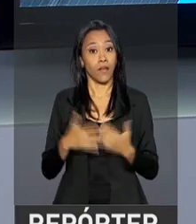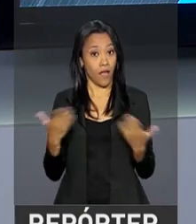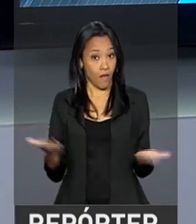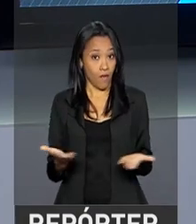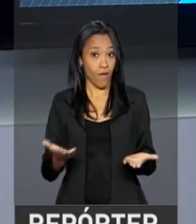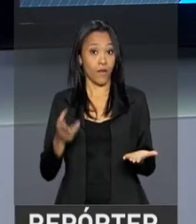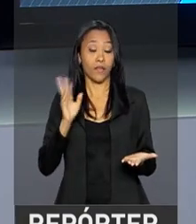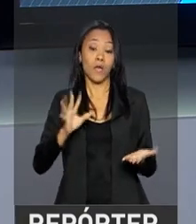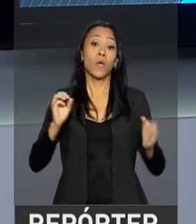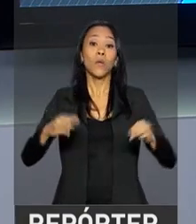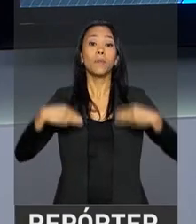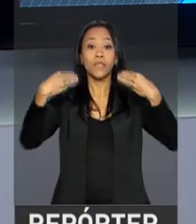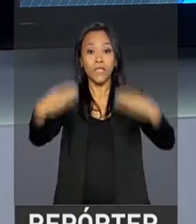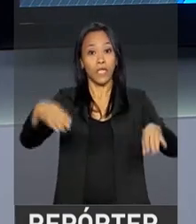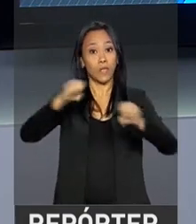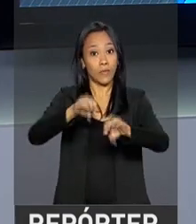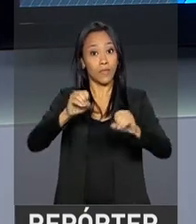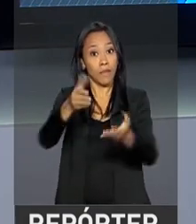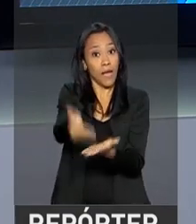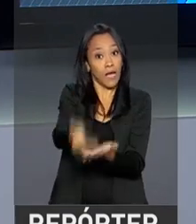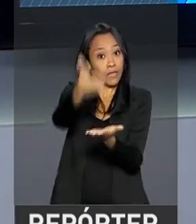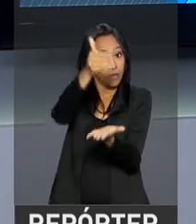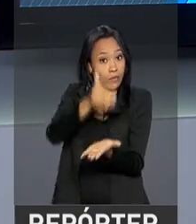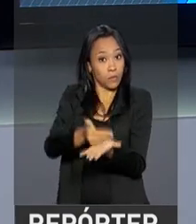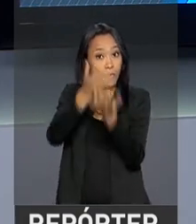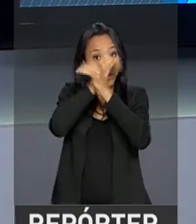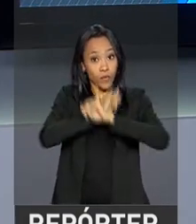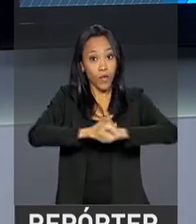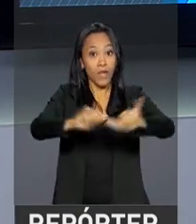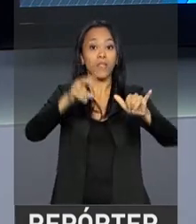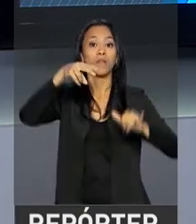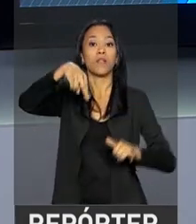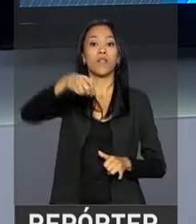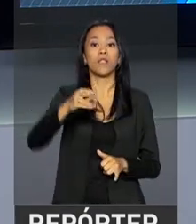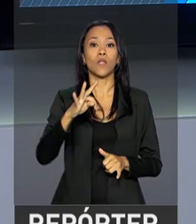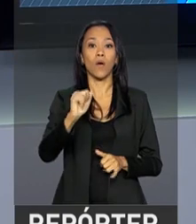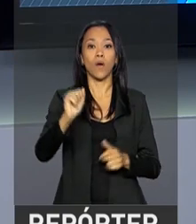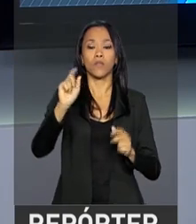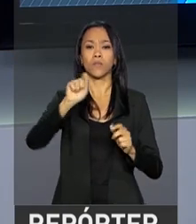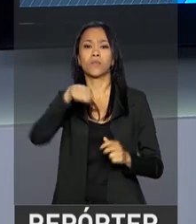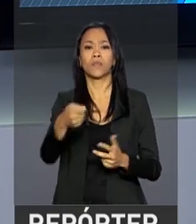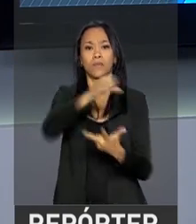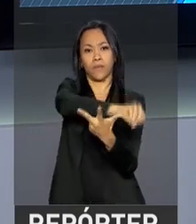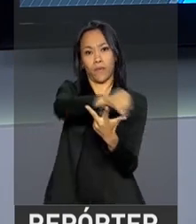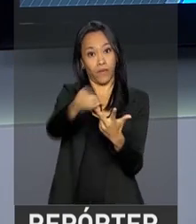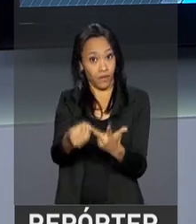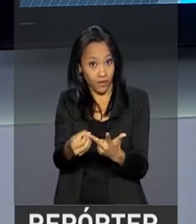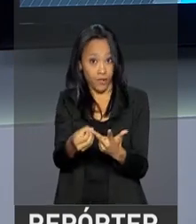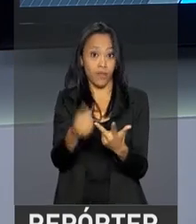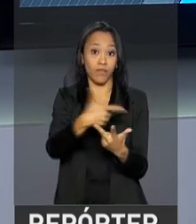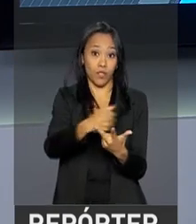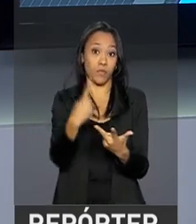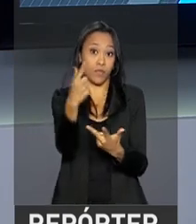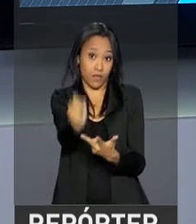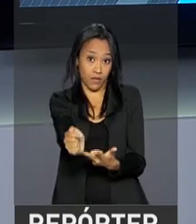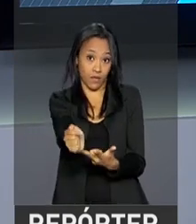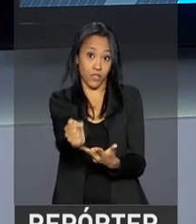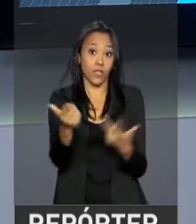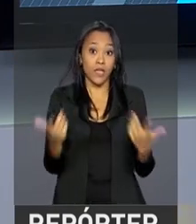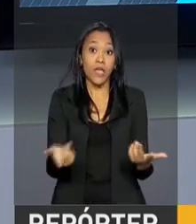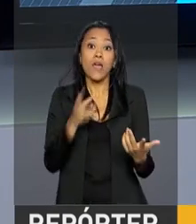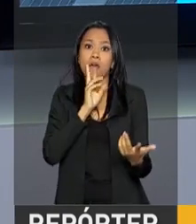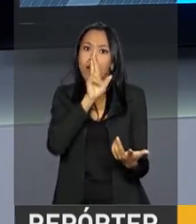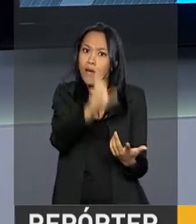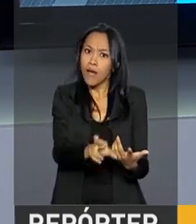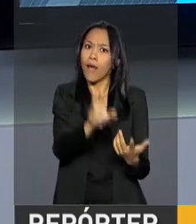viu agora há pouco o ministério da educação antecipou a divulgação das notas do exame nacional do ensino médio o enem 2017 o